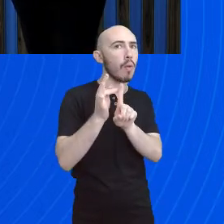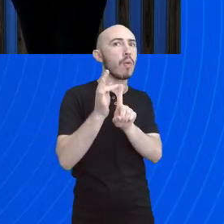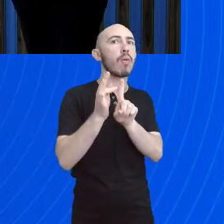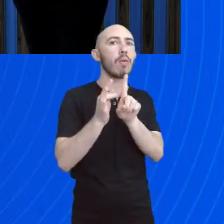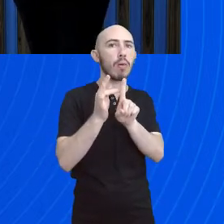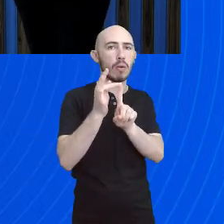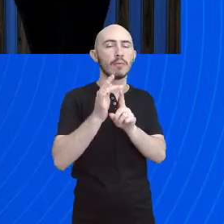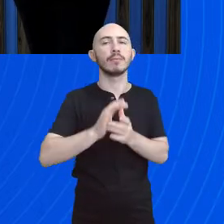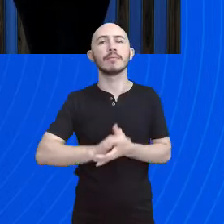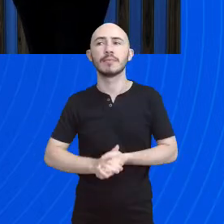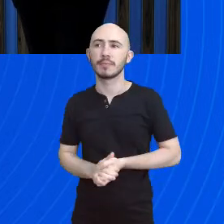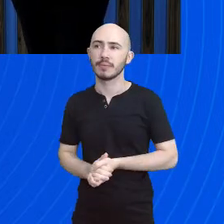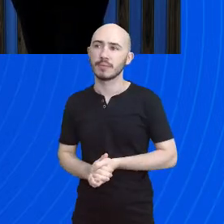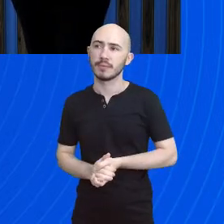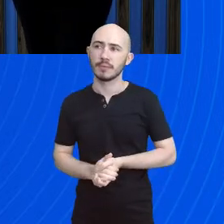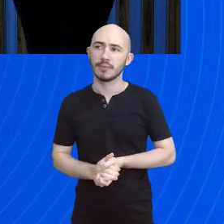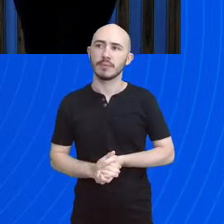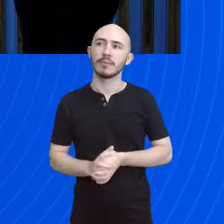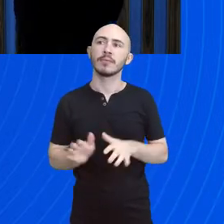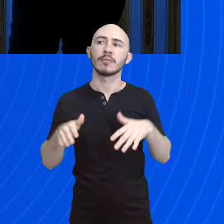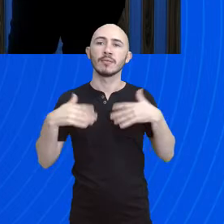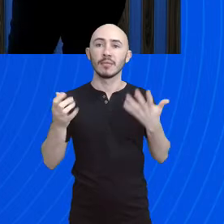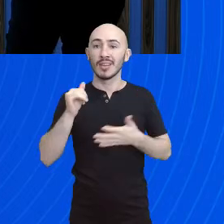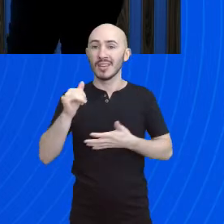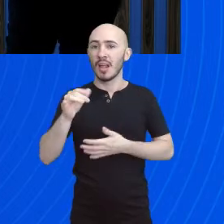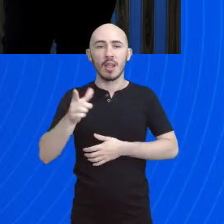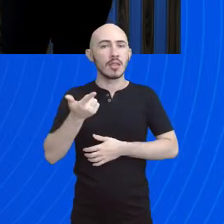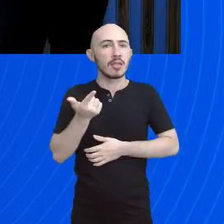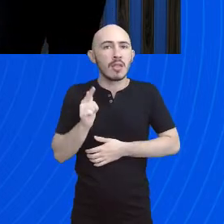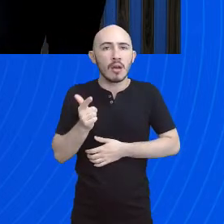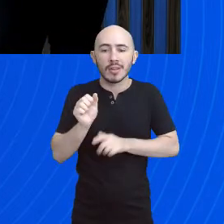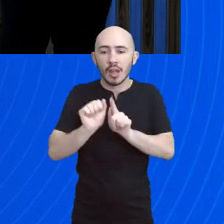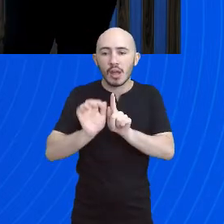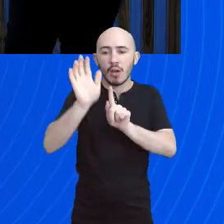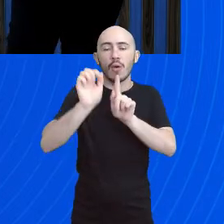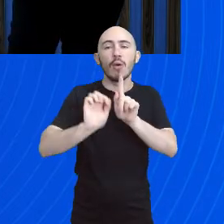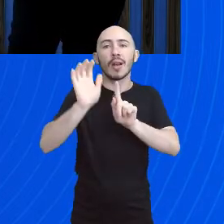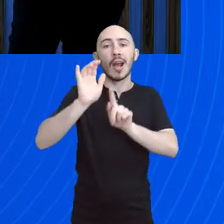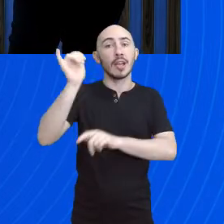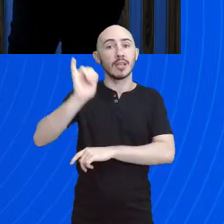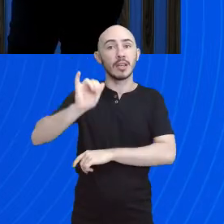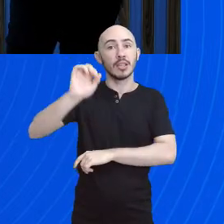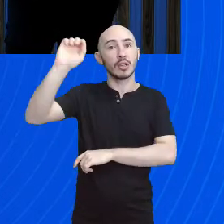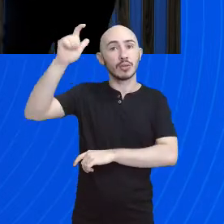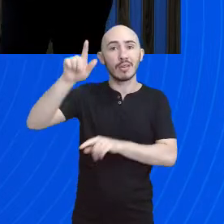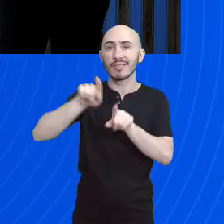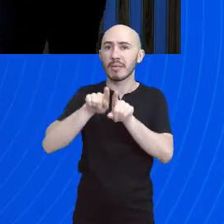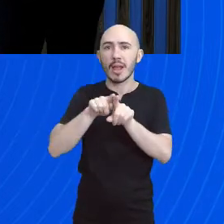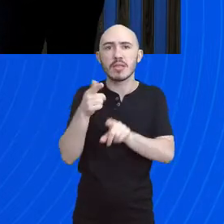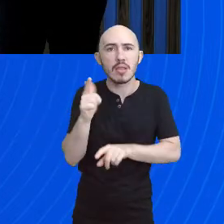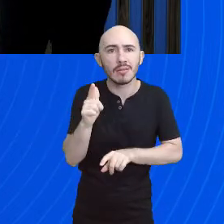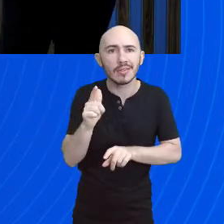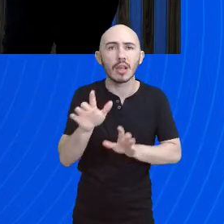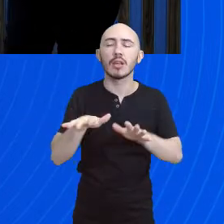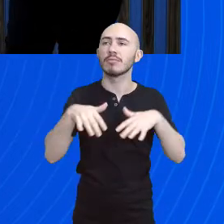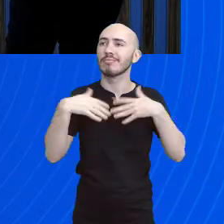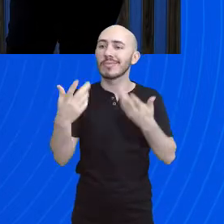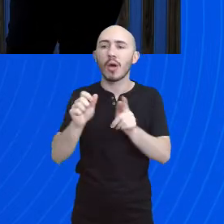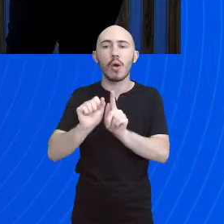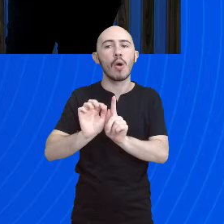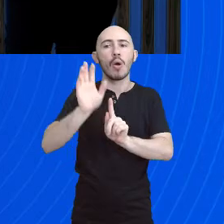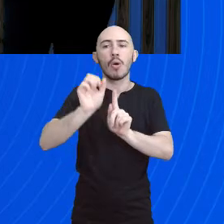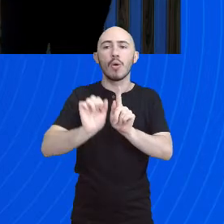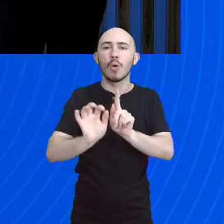né? Então, assim, sem esses gases de efeito estufa e essa energia solar, esses gases prendem